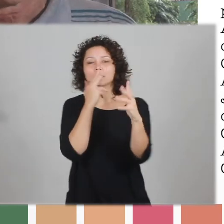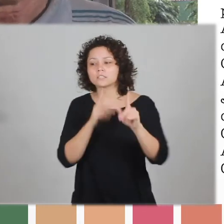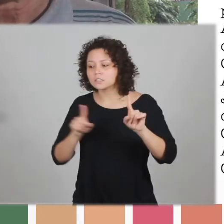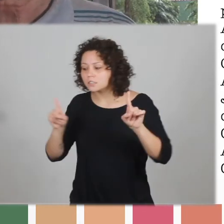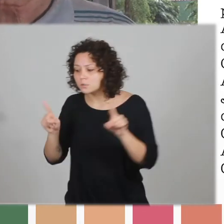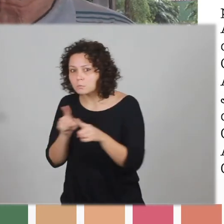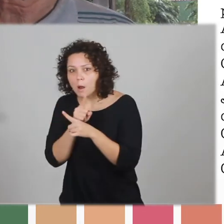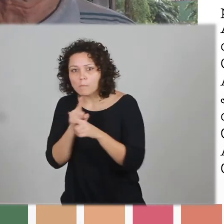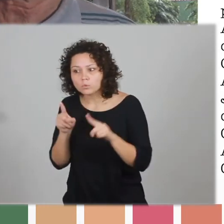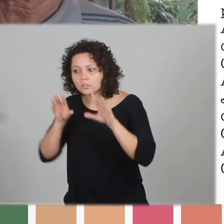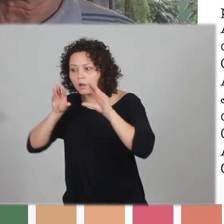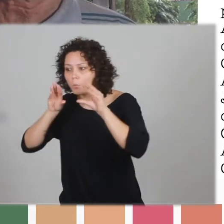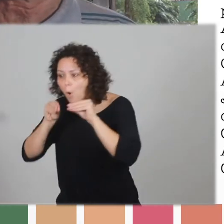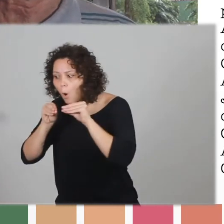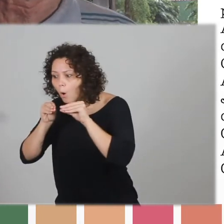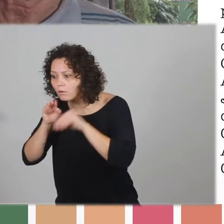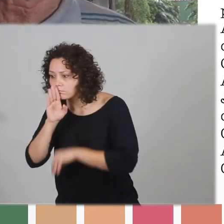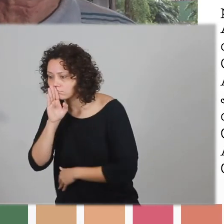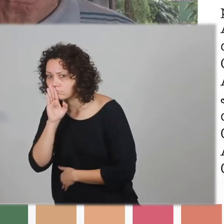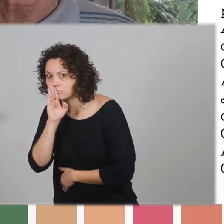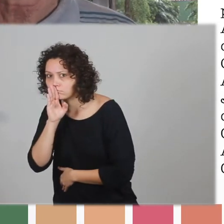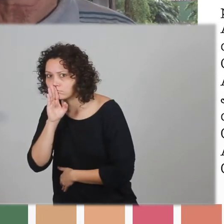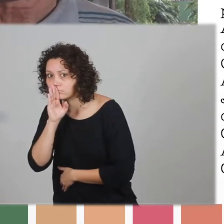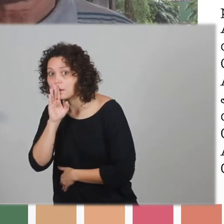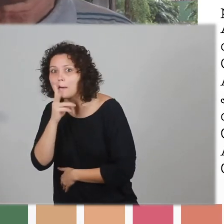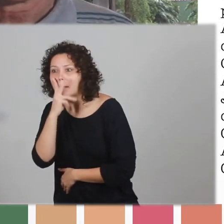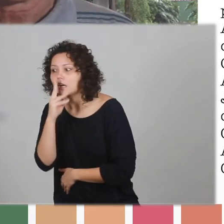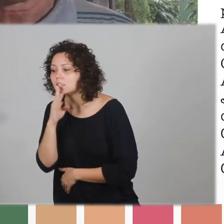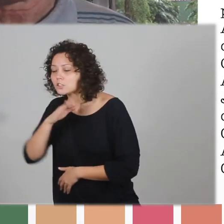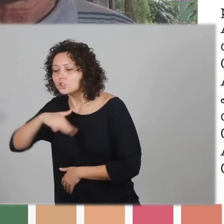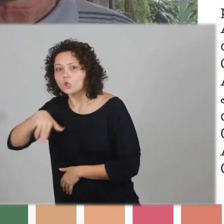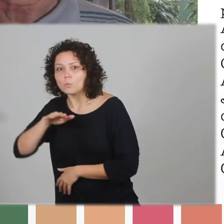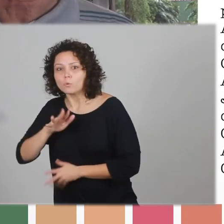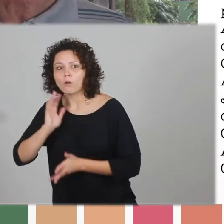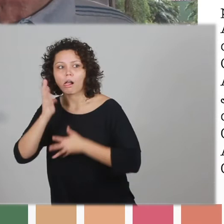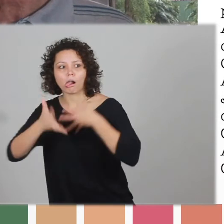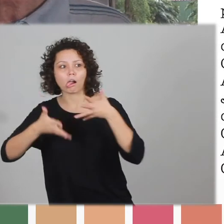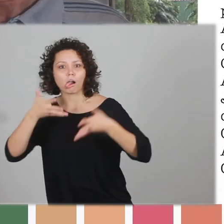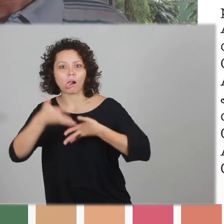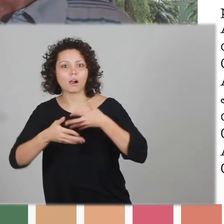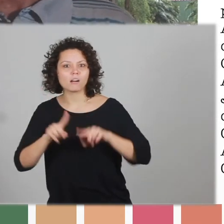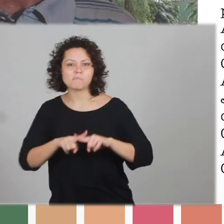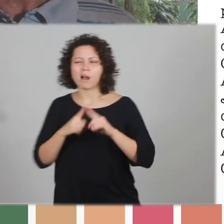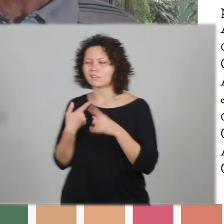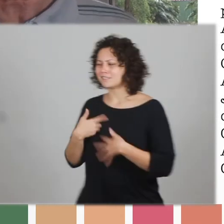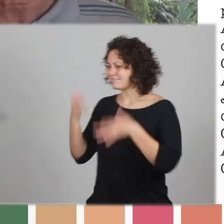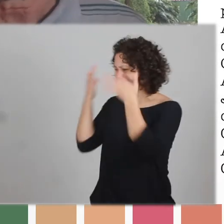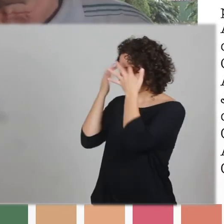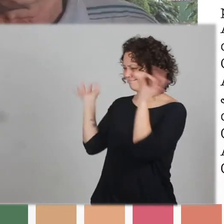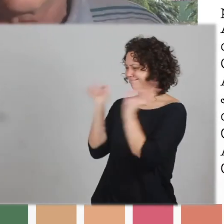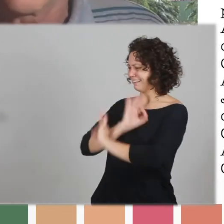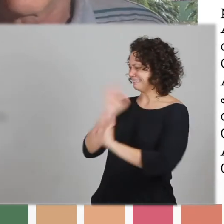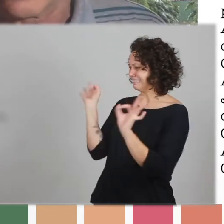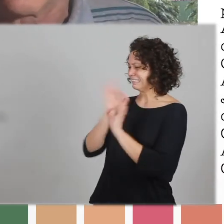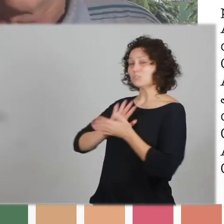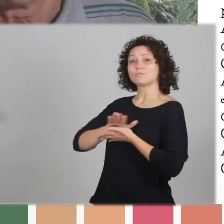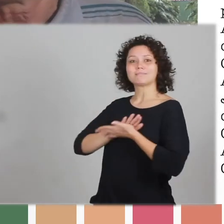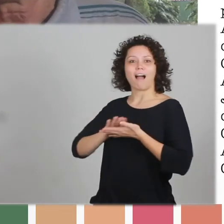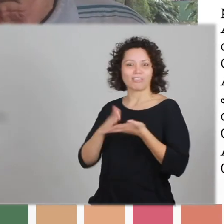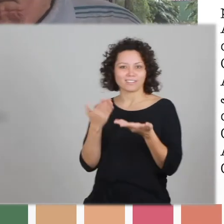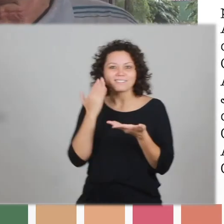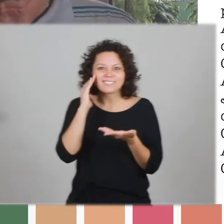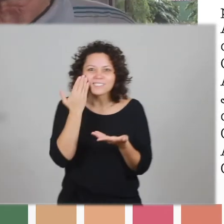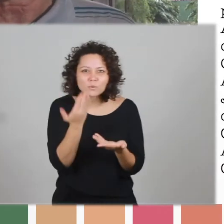silenciosa. Muita gente fala e quase ninguém escuta. Portanto, nós temos que utilizar